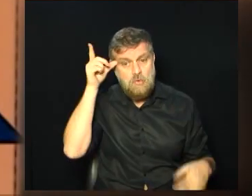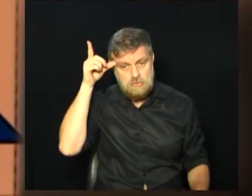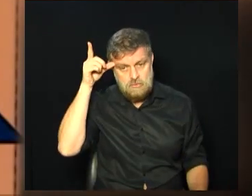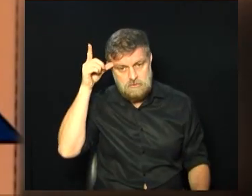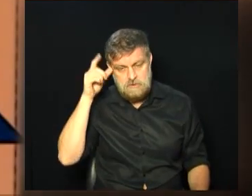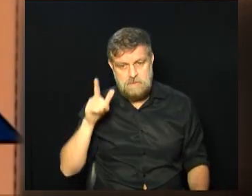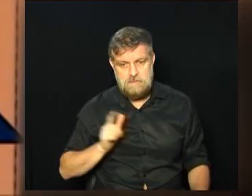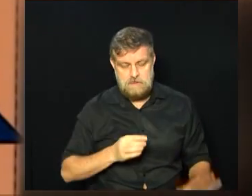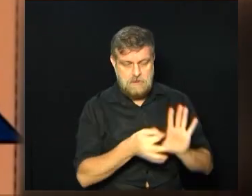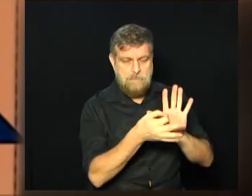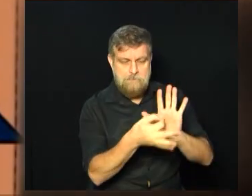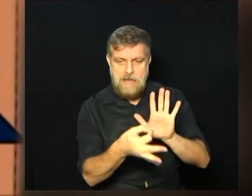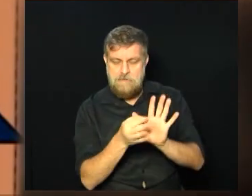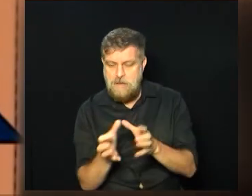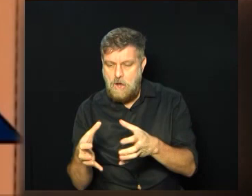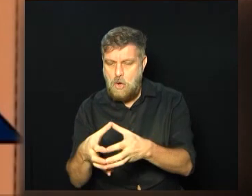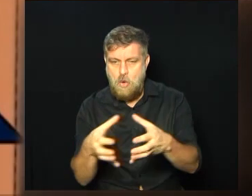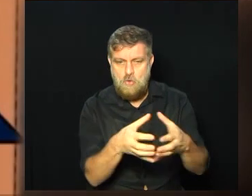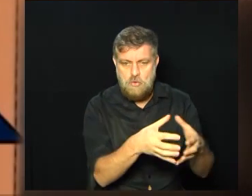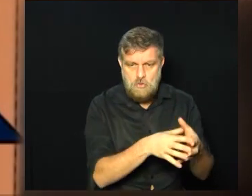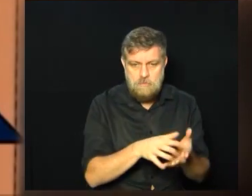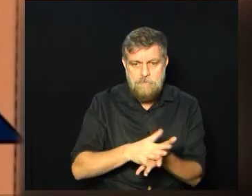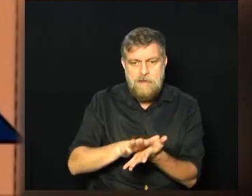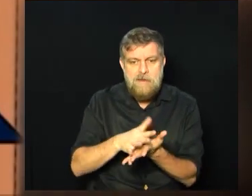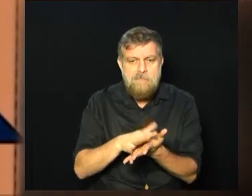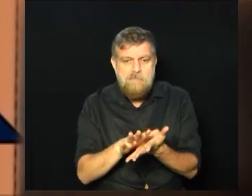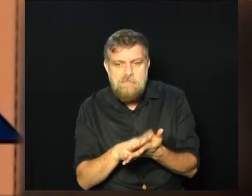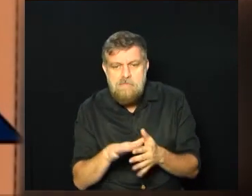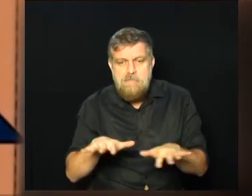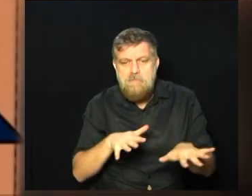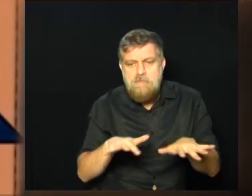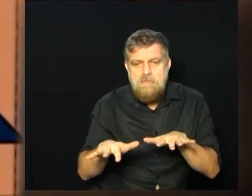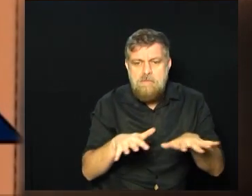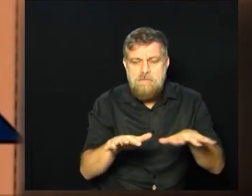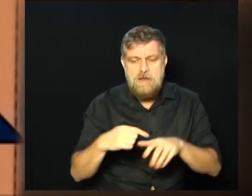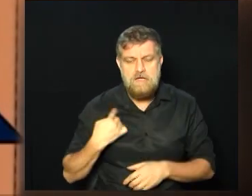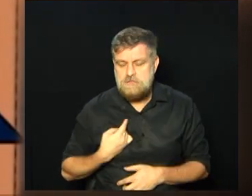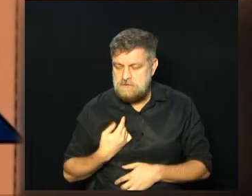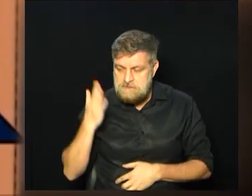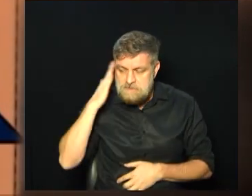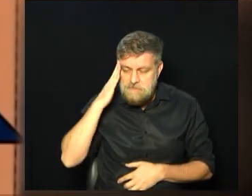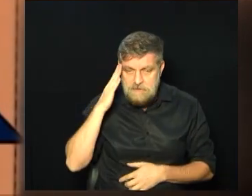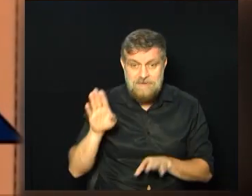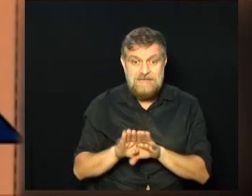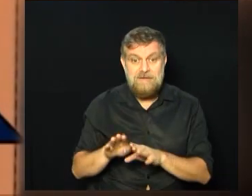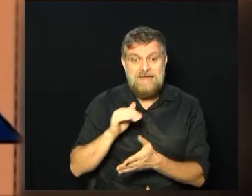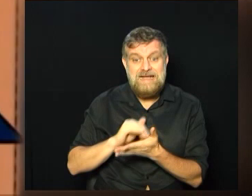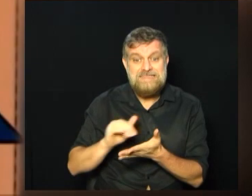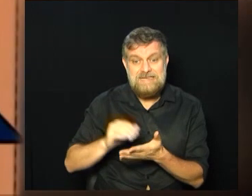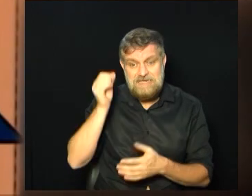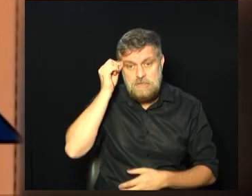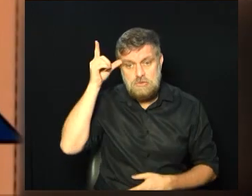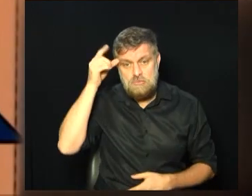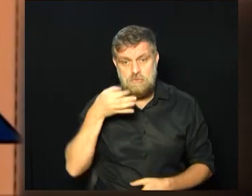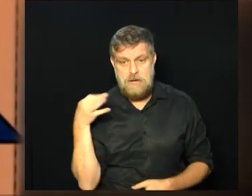ouvindo os blocos, ouvindo a Liga das Escolas de Samba e ouvindo a secretária de Cultura.